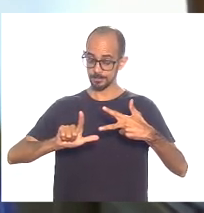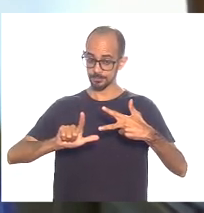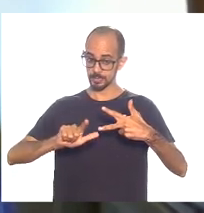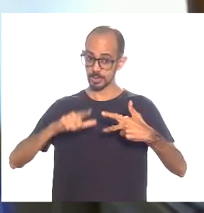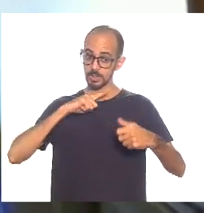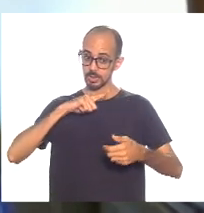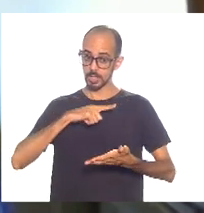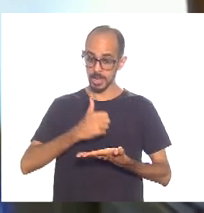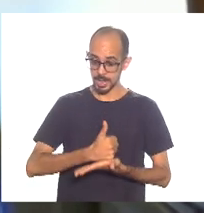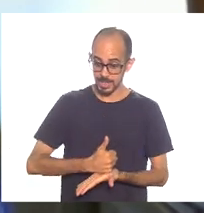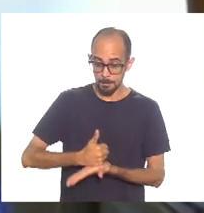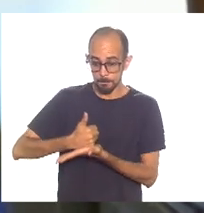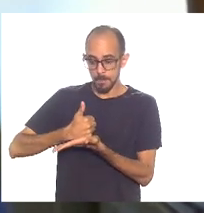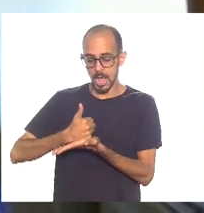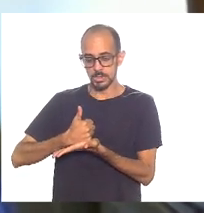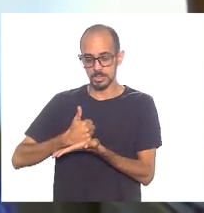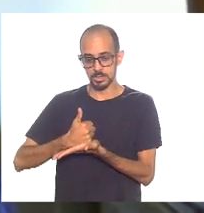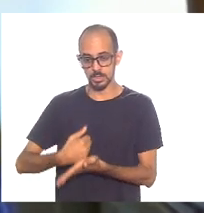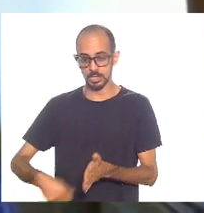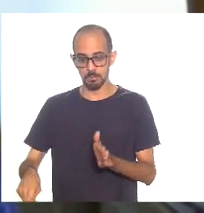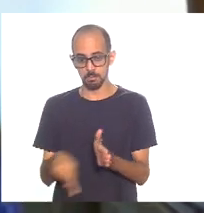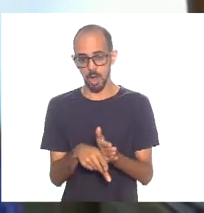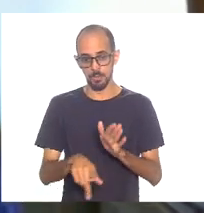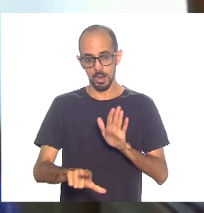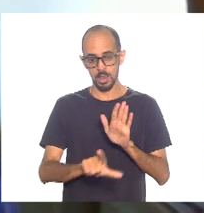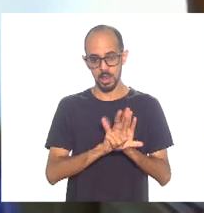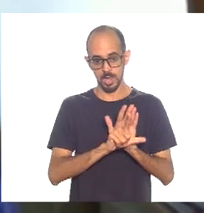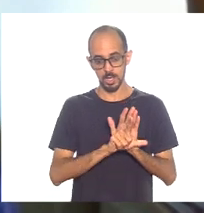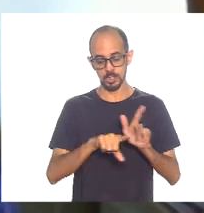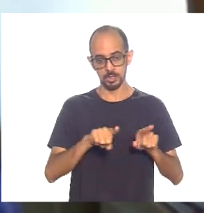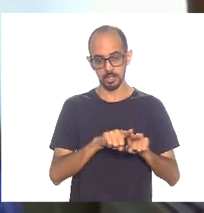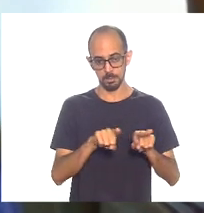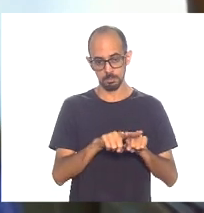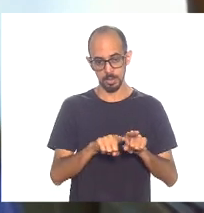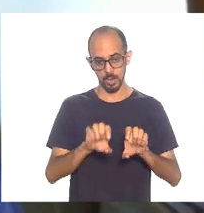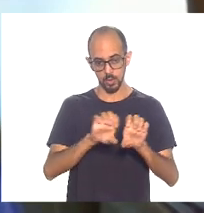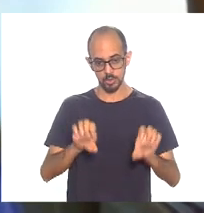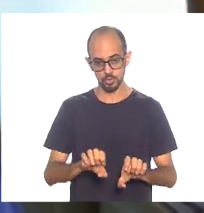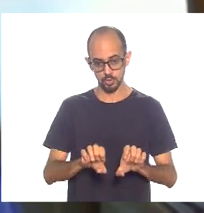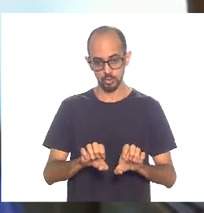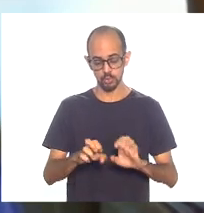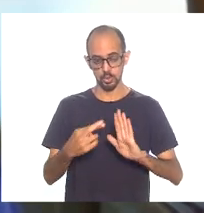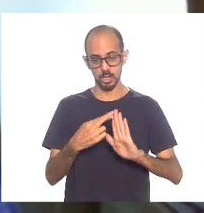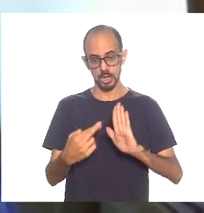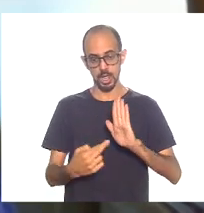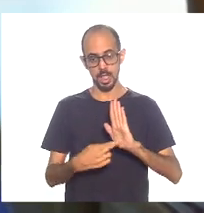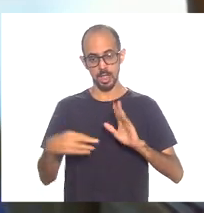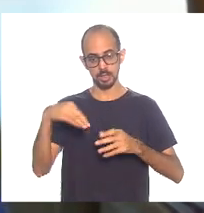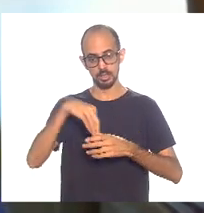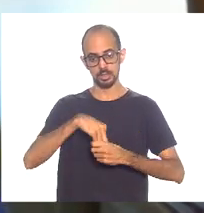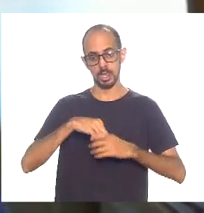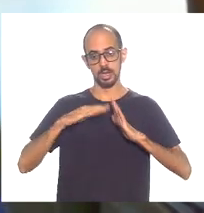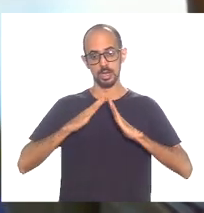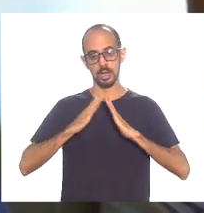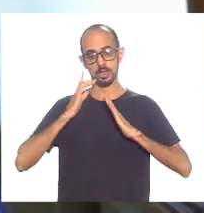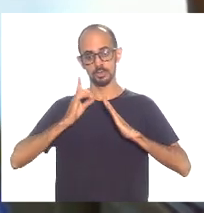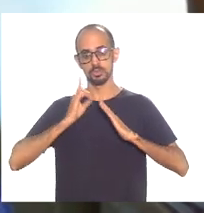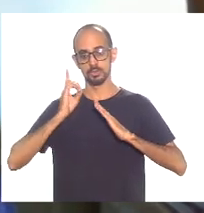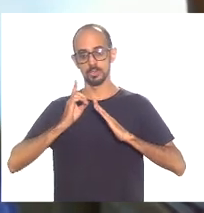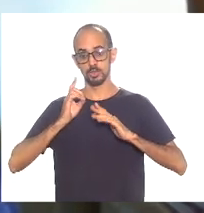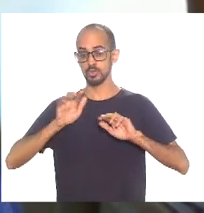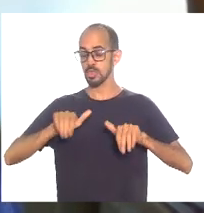tendo os fundamentos legais e também respaldado no nosso regimento interno. Então, não é uma questão